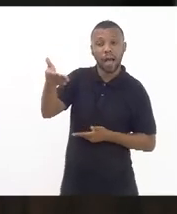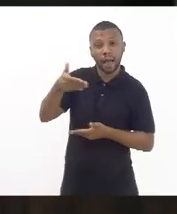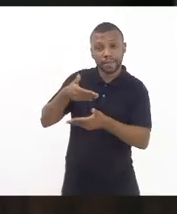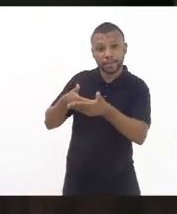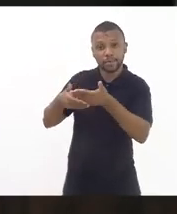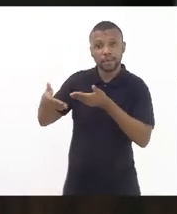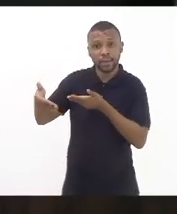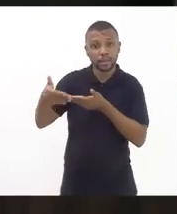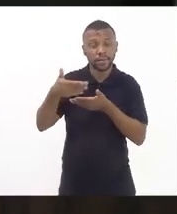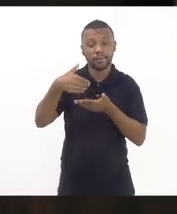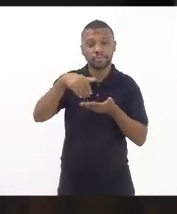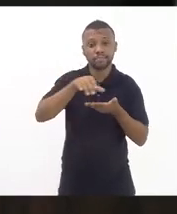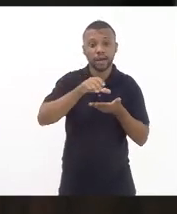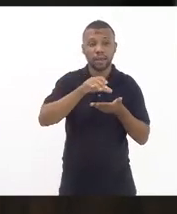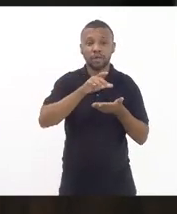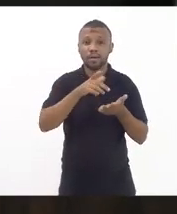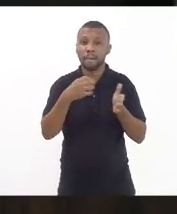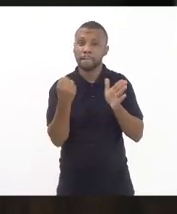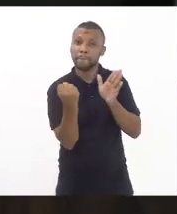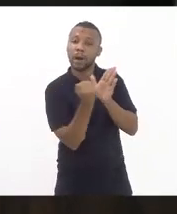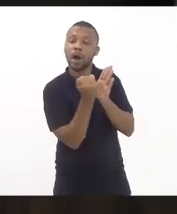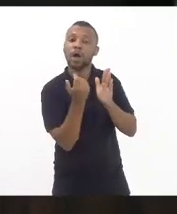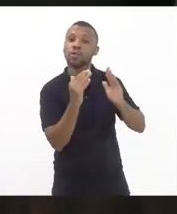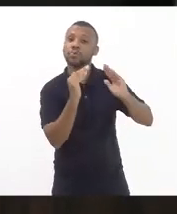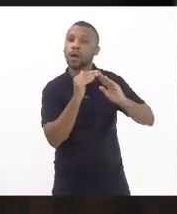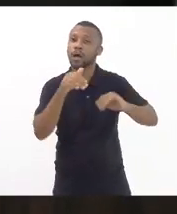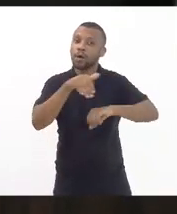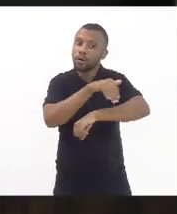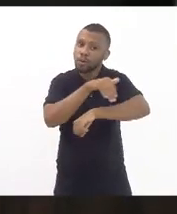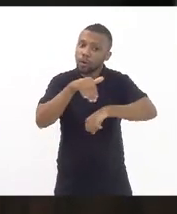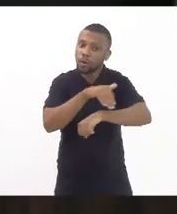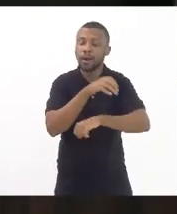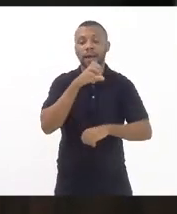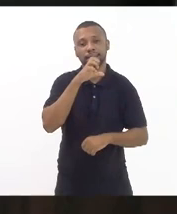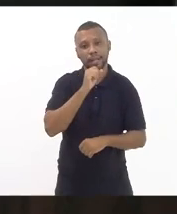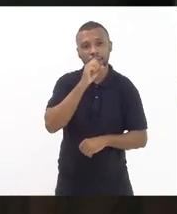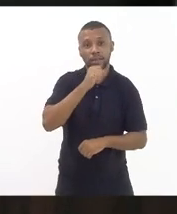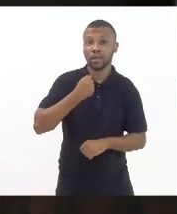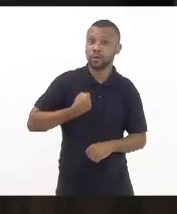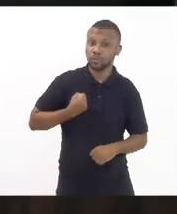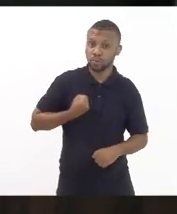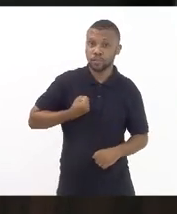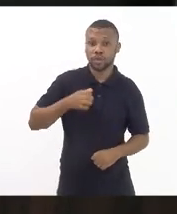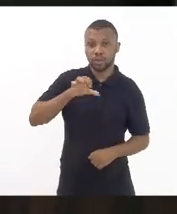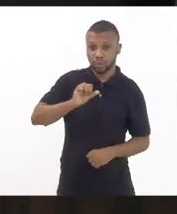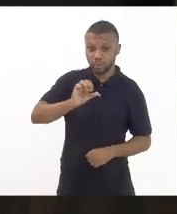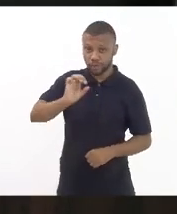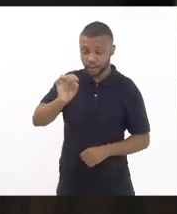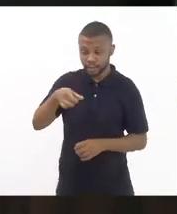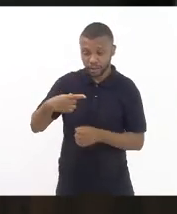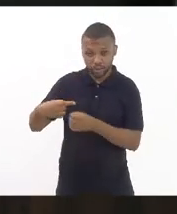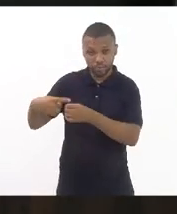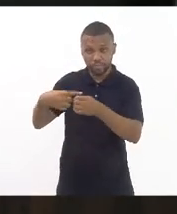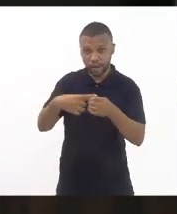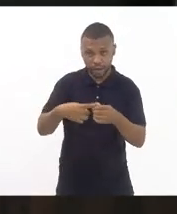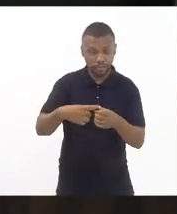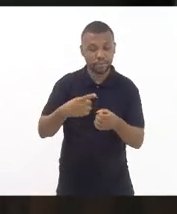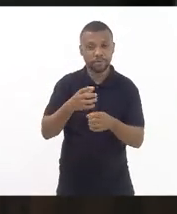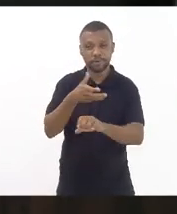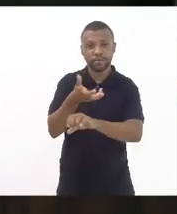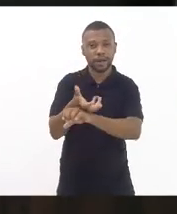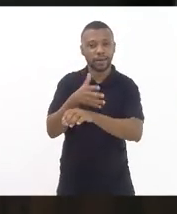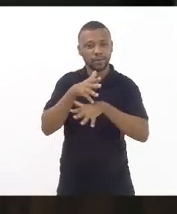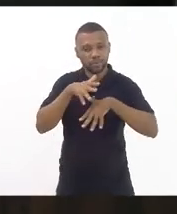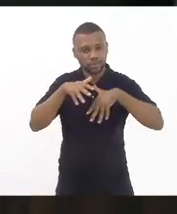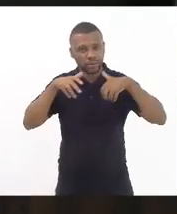patrimônio estadual do imóvel situado na Rua das Laranjeiras, número 90, no bairro das Laranjeiras, na cidade do Rio de